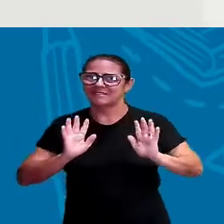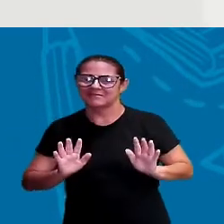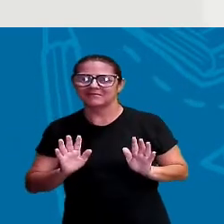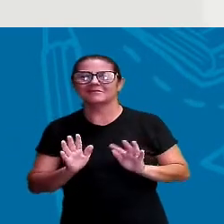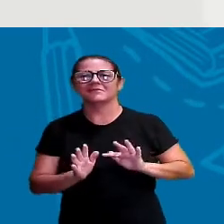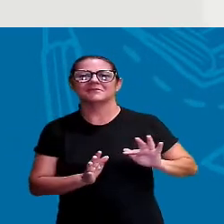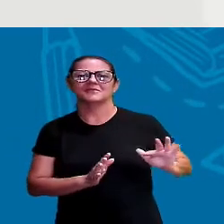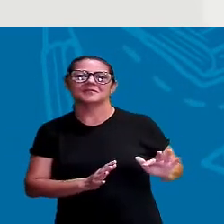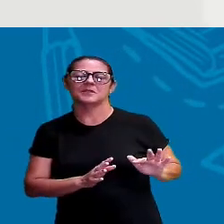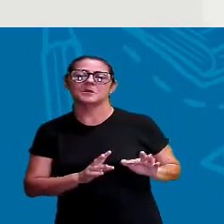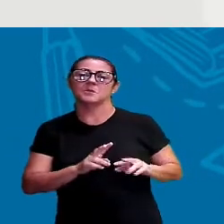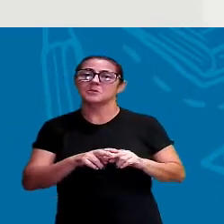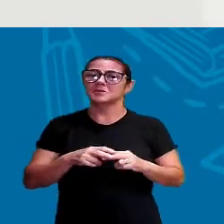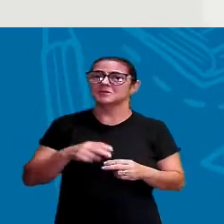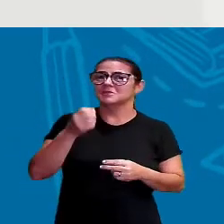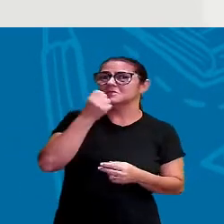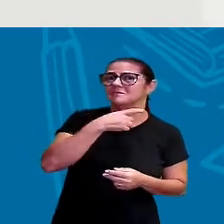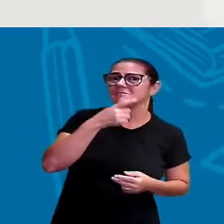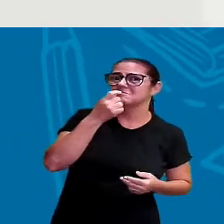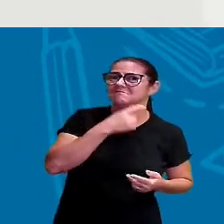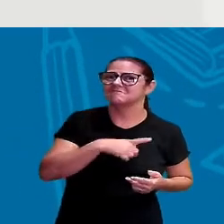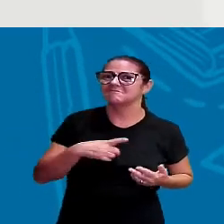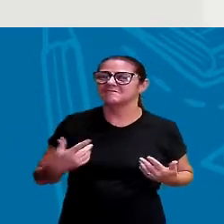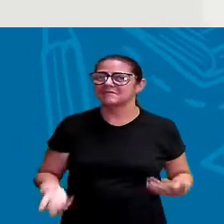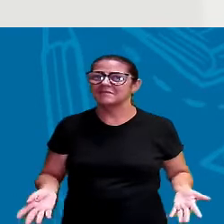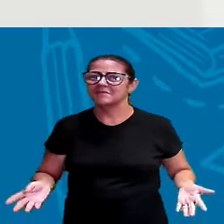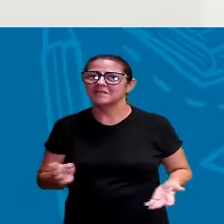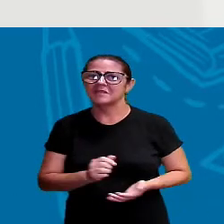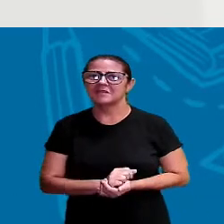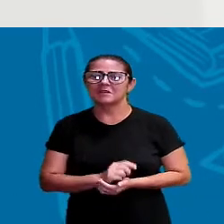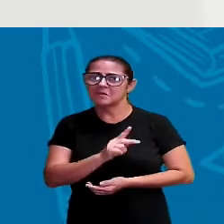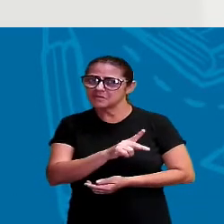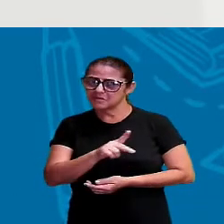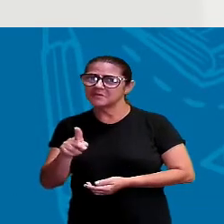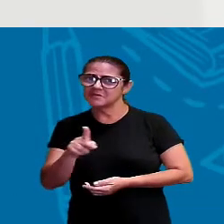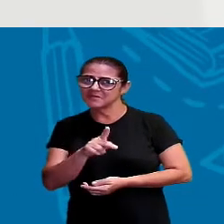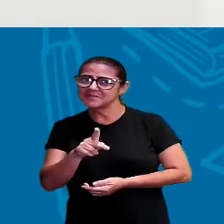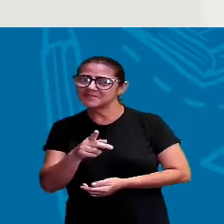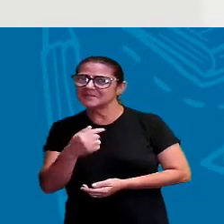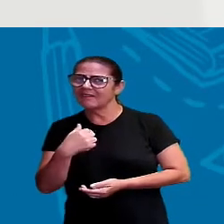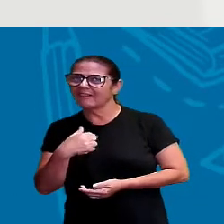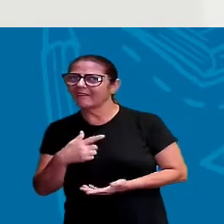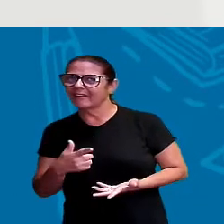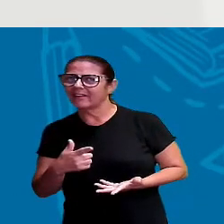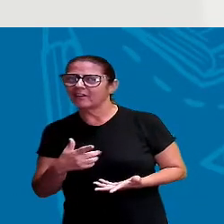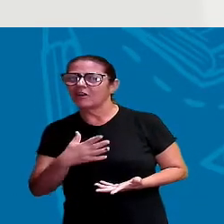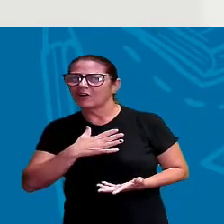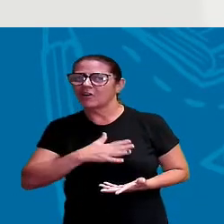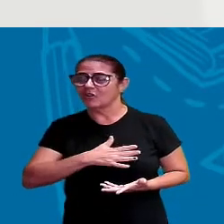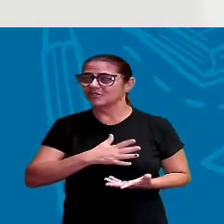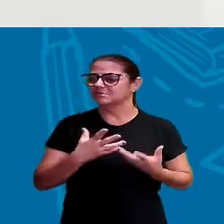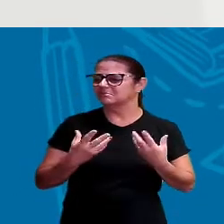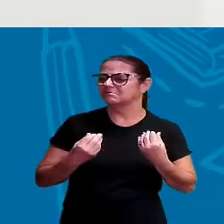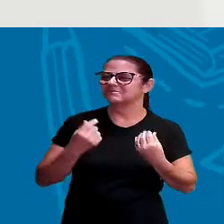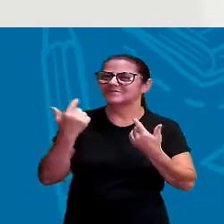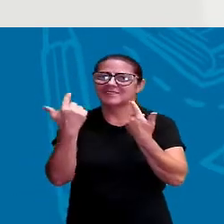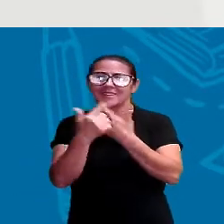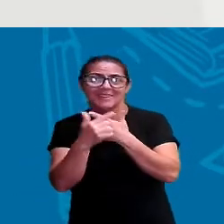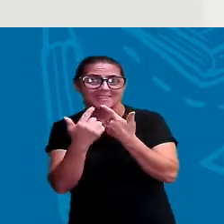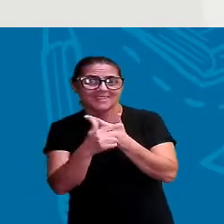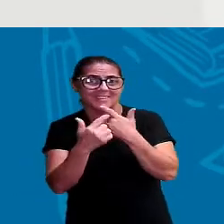com esse efeito de humor, vocês já perceberam que a teacher de vocês, a professora aqui, é uma pessoa que gosta muito de rir. Então,